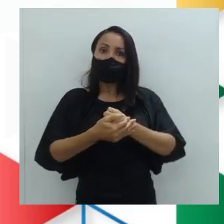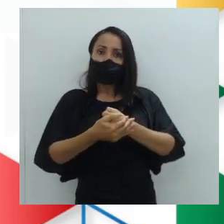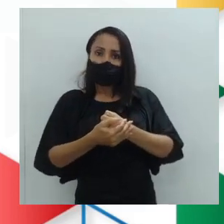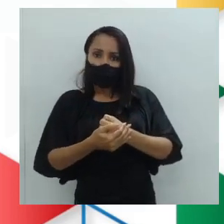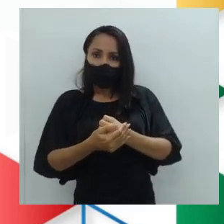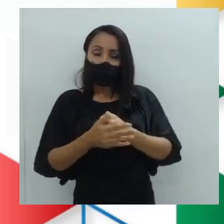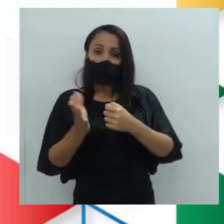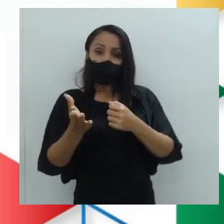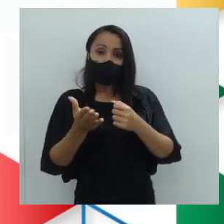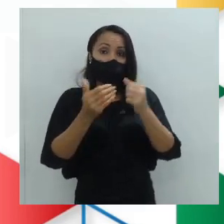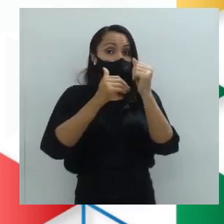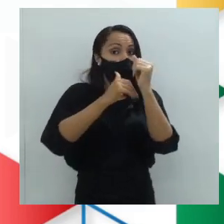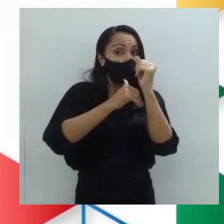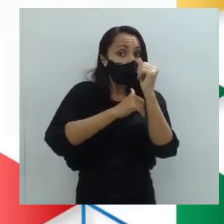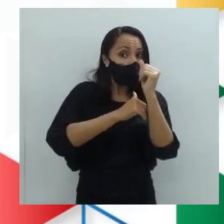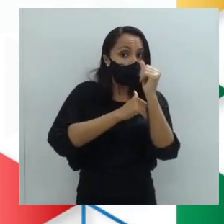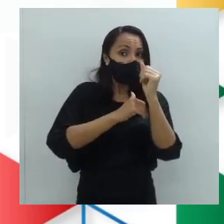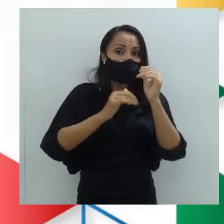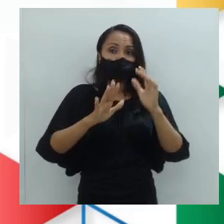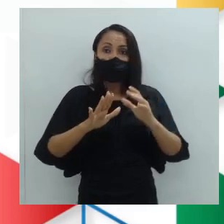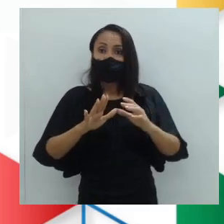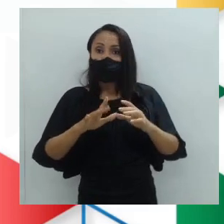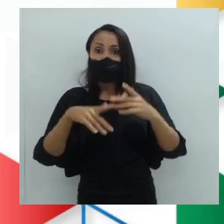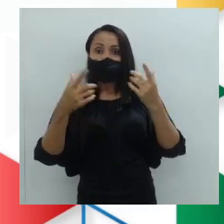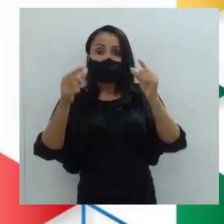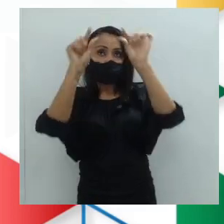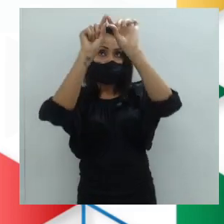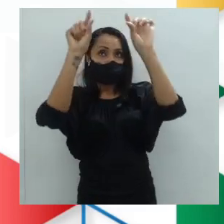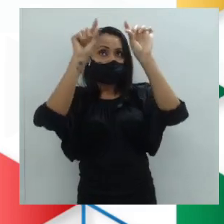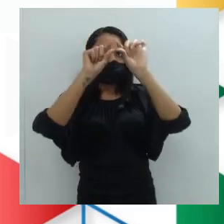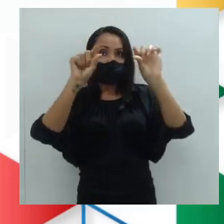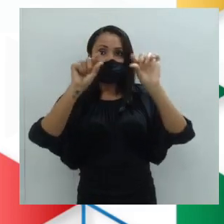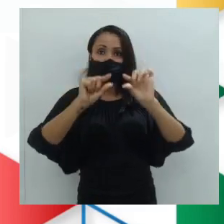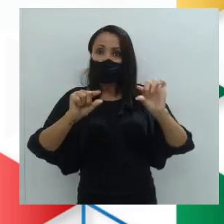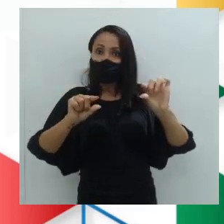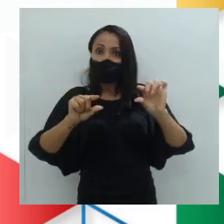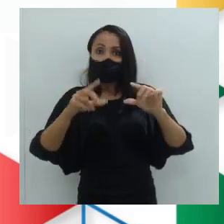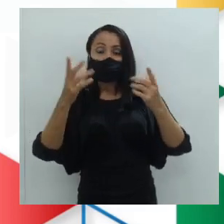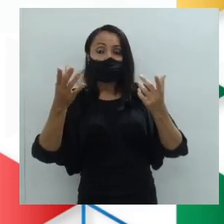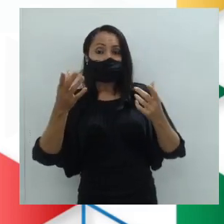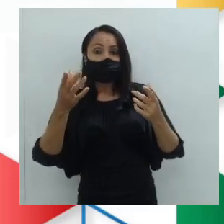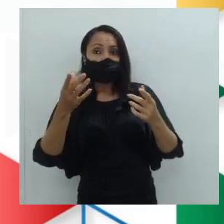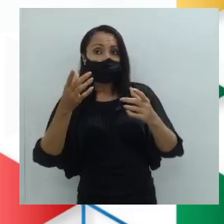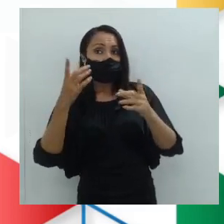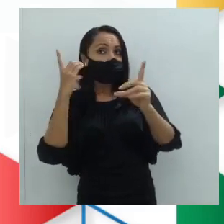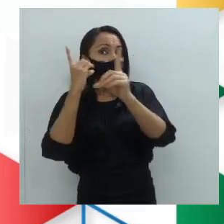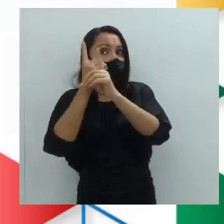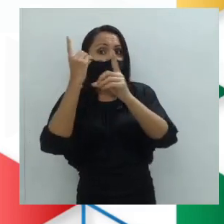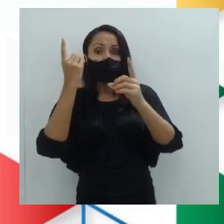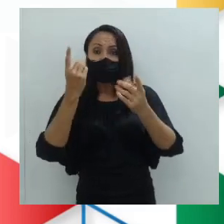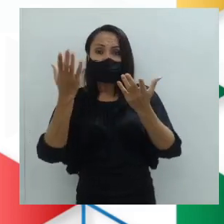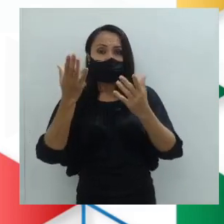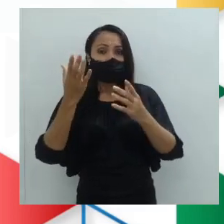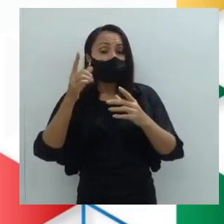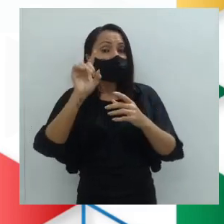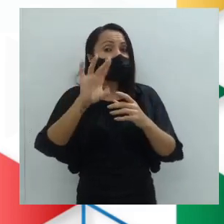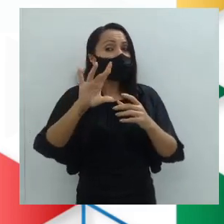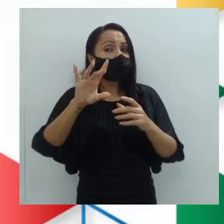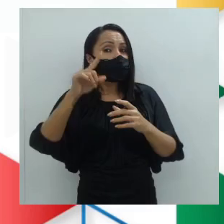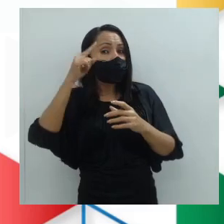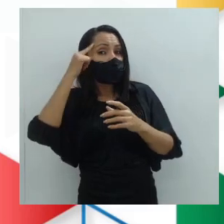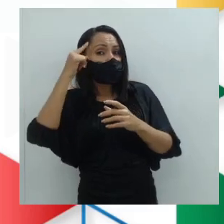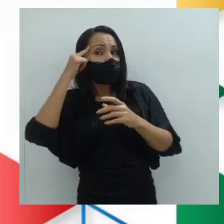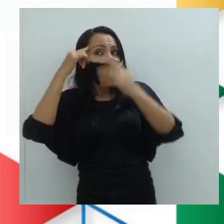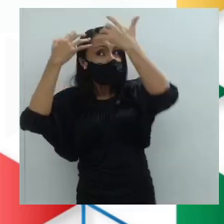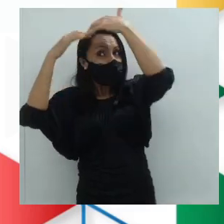implícito. Repetindo, é aquilo que não está o quê? Na superfície do texto, está na intenção. Por